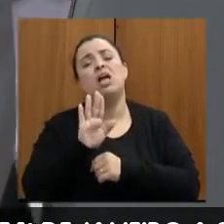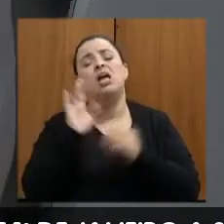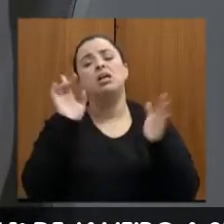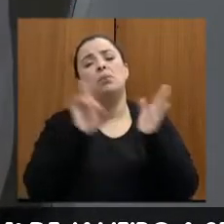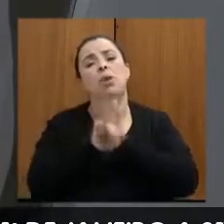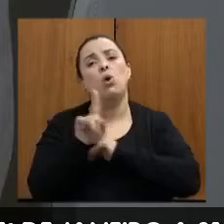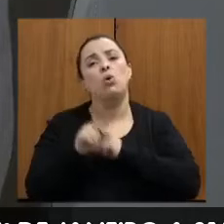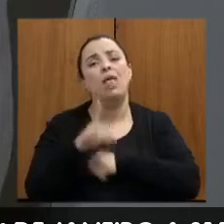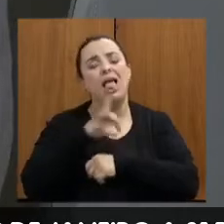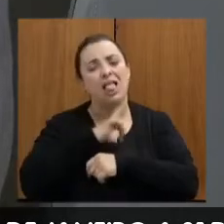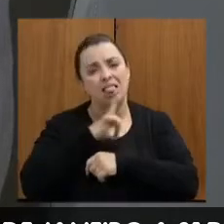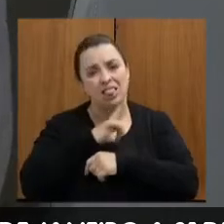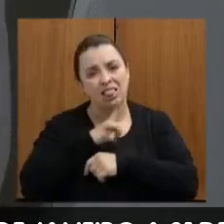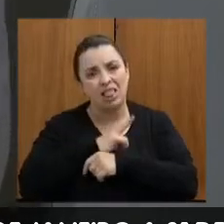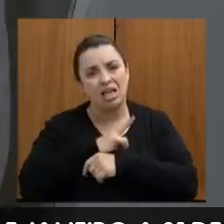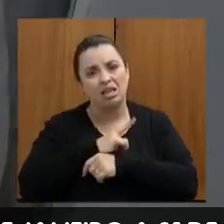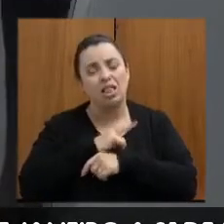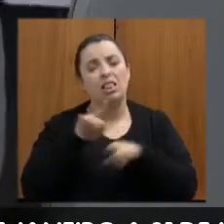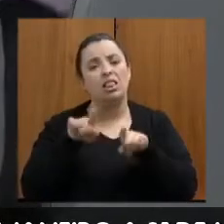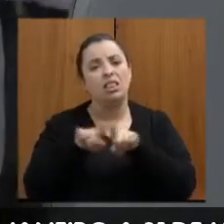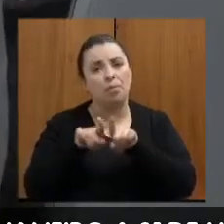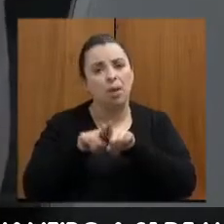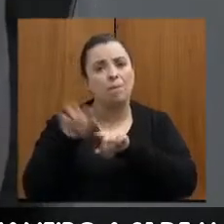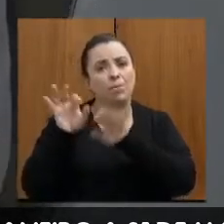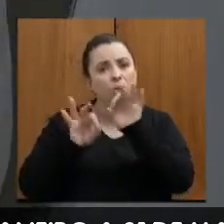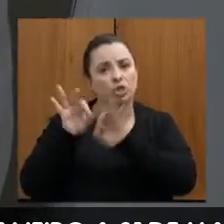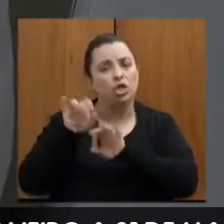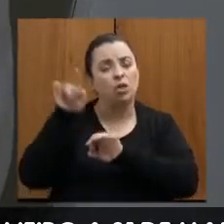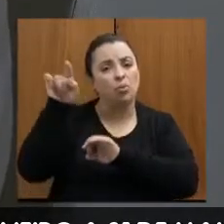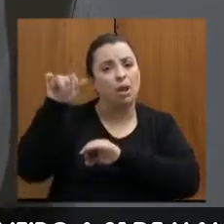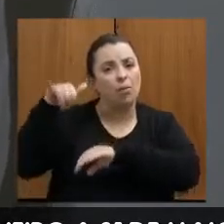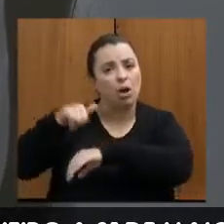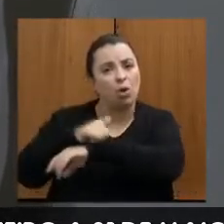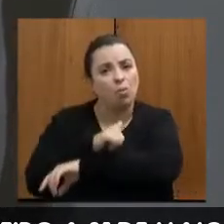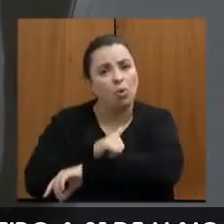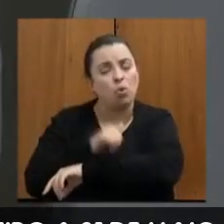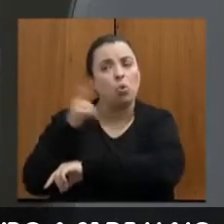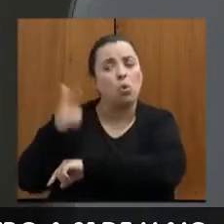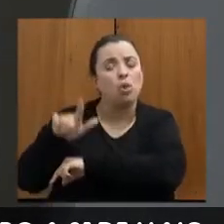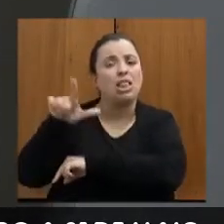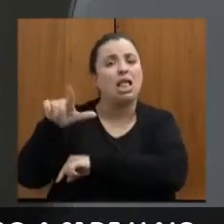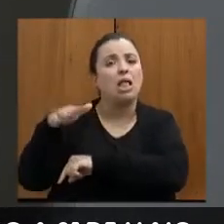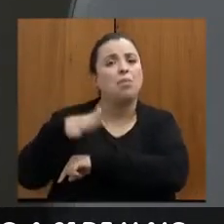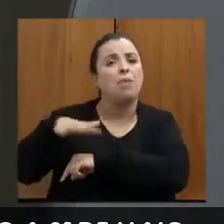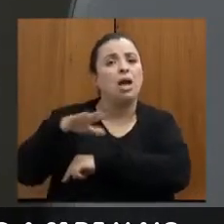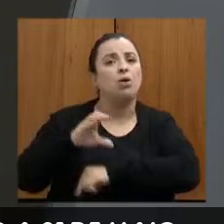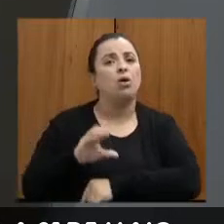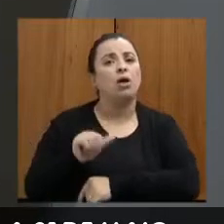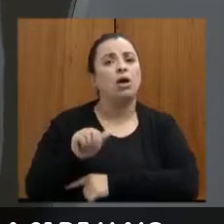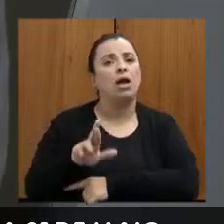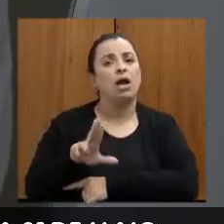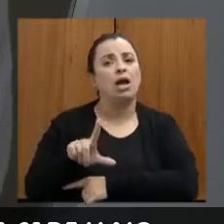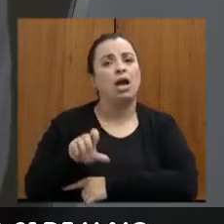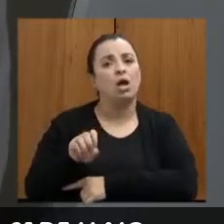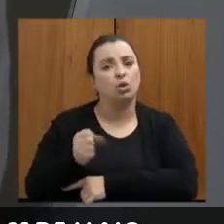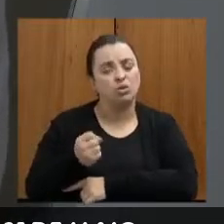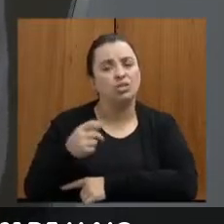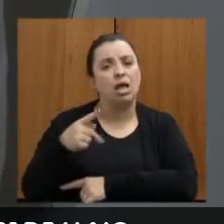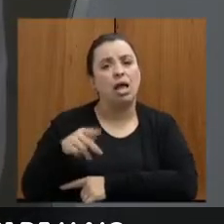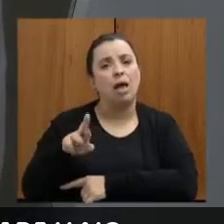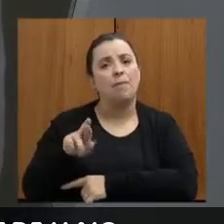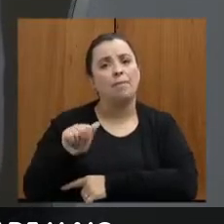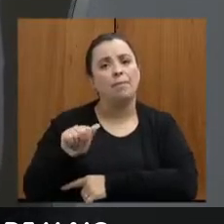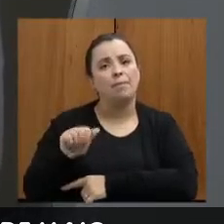se existe alguma coisa para o aeroporto Carlos Prates Prates que faz parte do do dos aeroportos